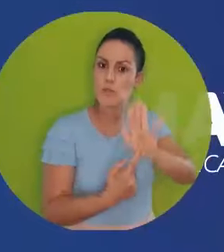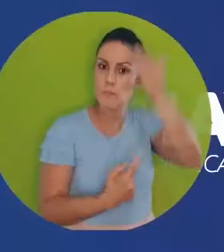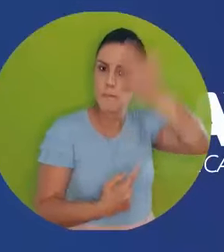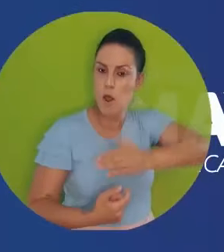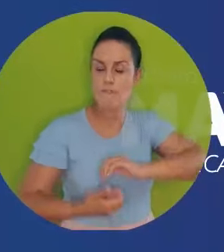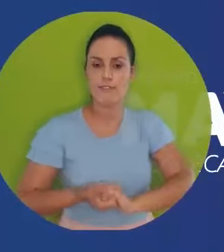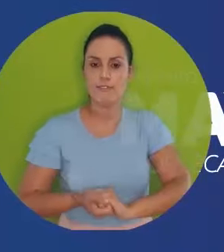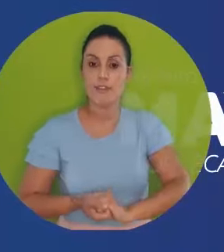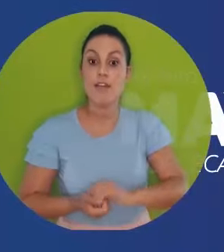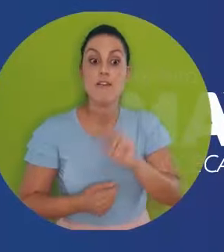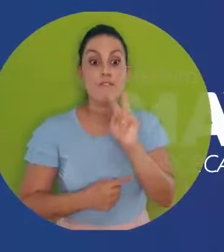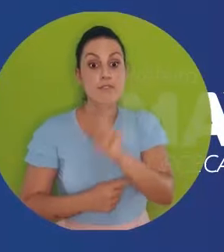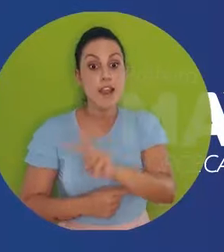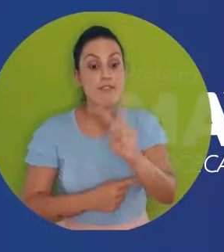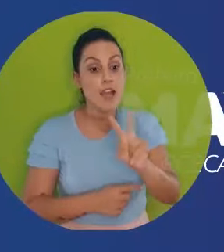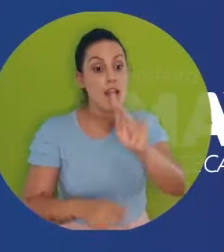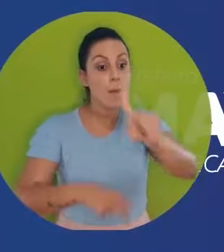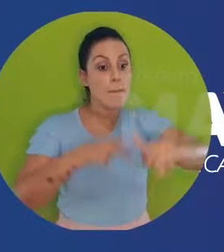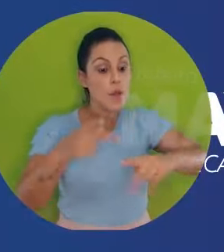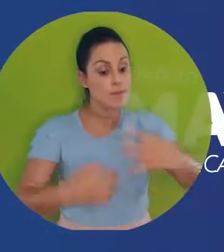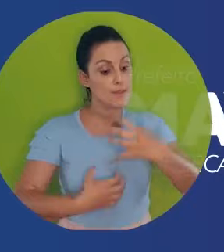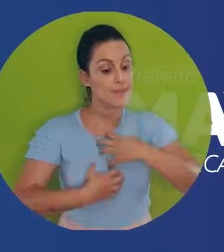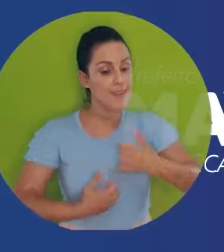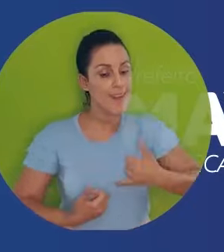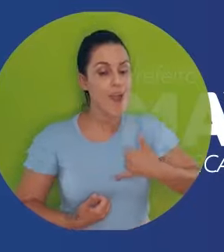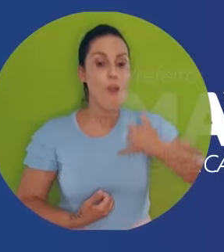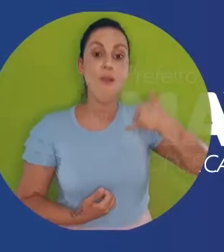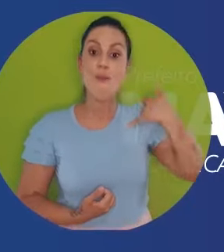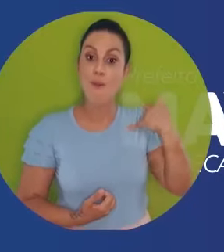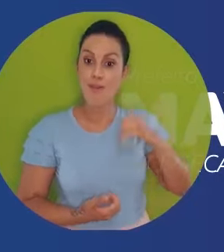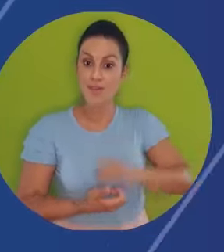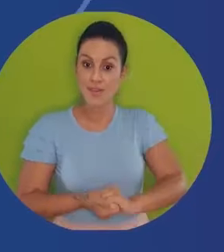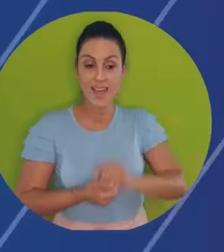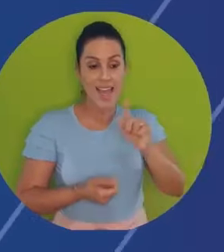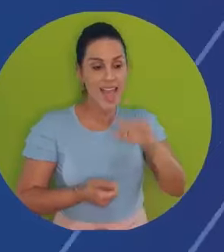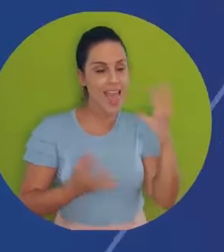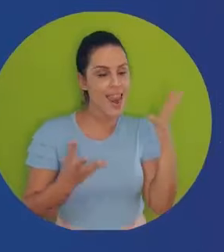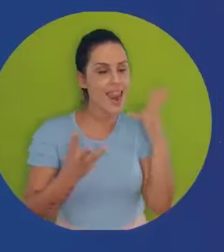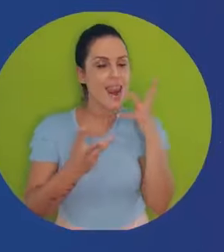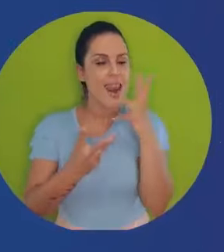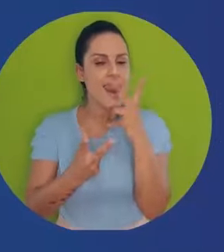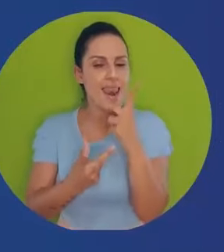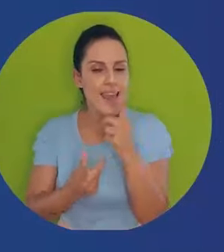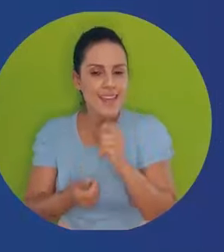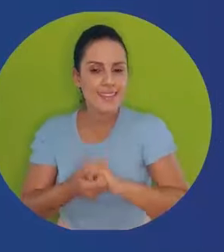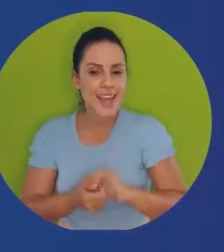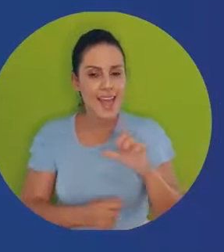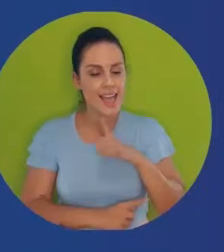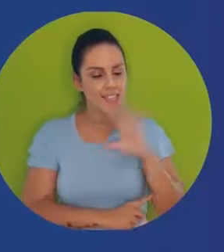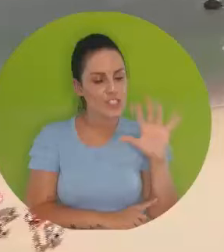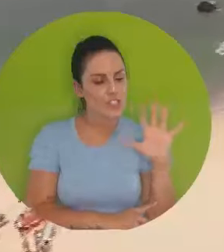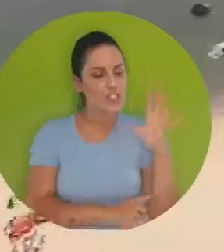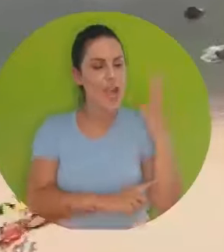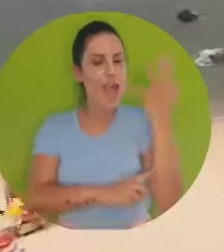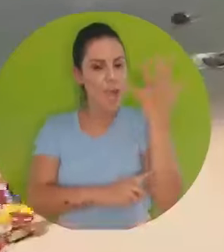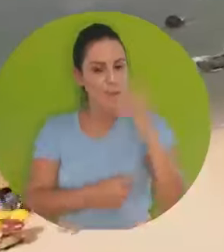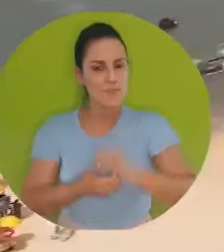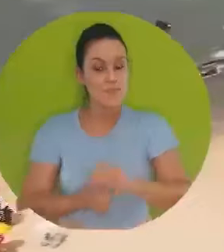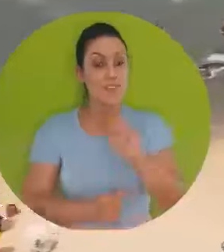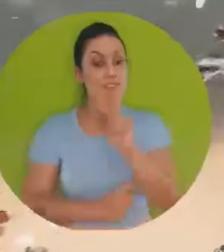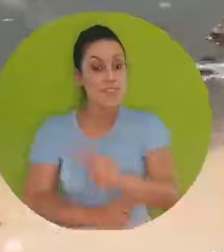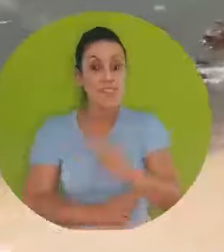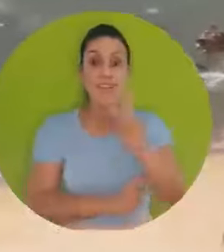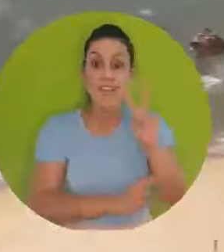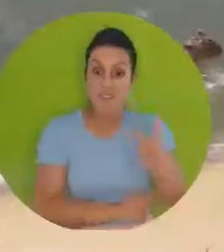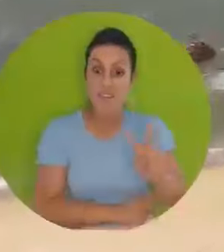Max fez e faz. Arnaldinho, tadinho, só blá blá blá. Vila Velha é o orgulho de sua gente. Uma cidade